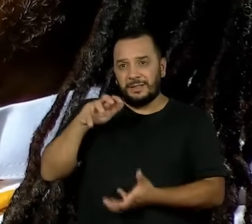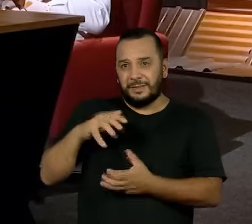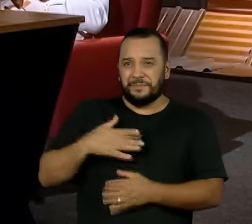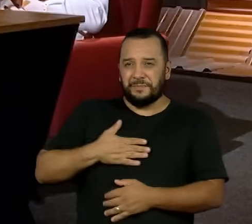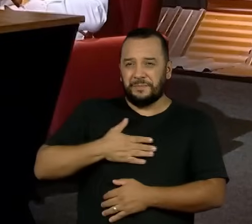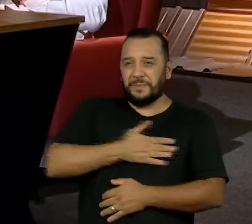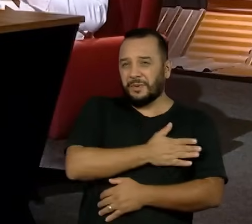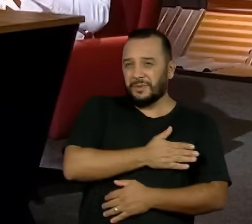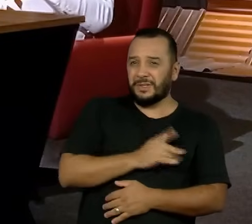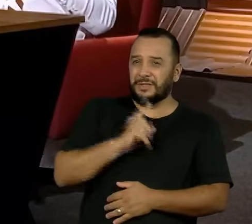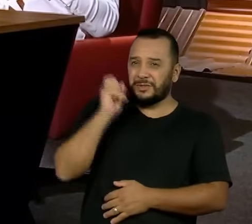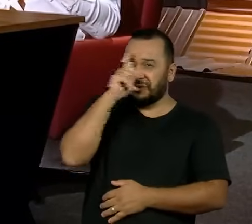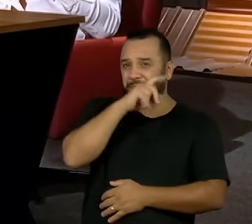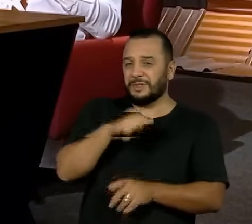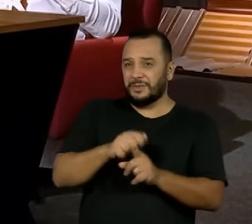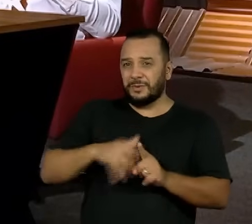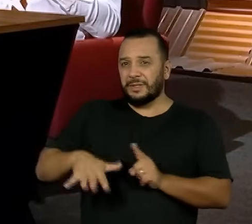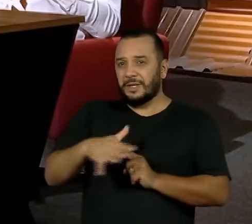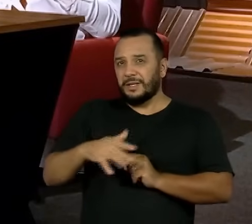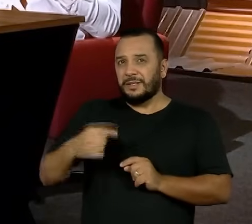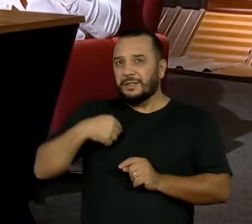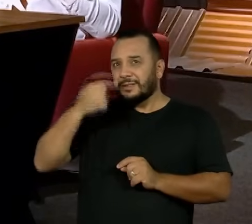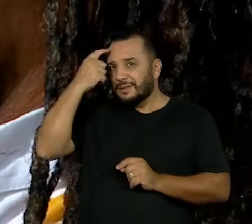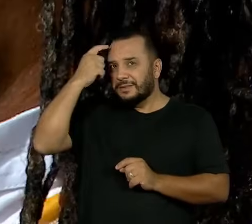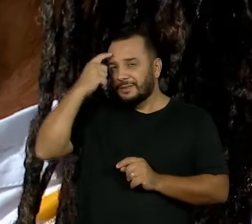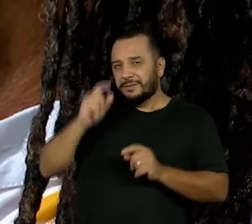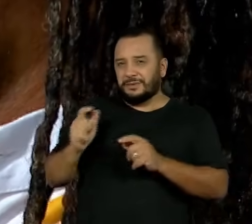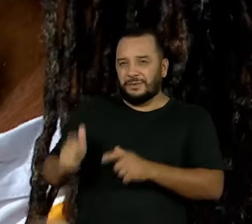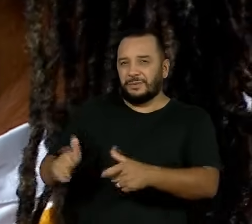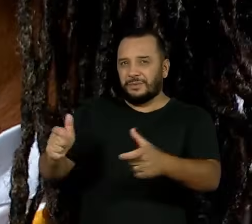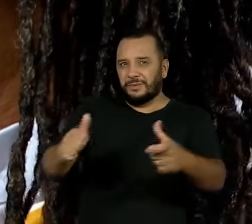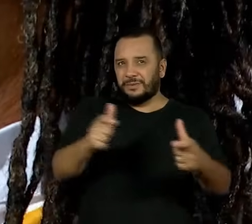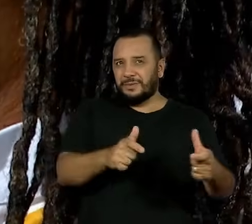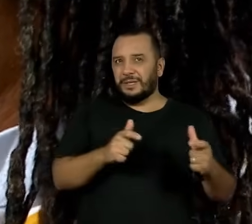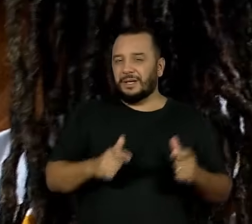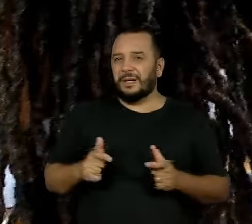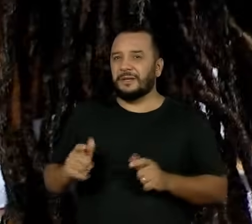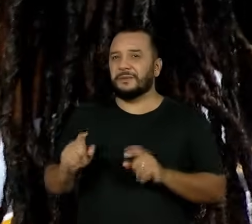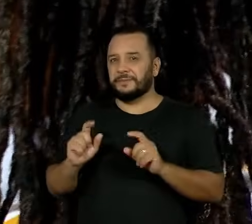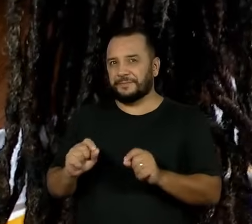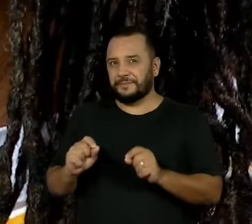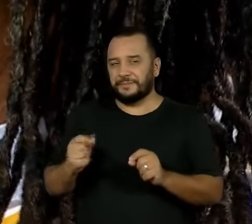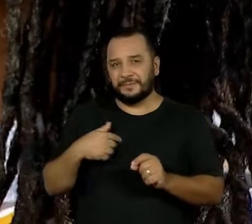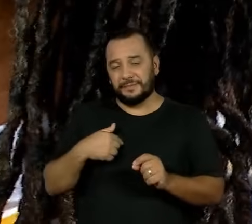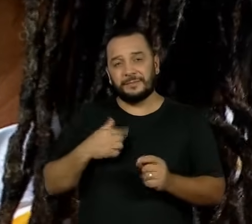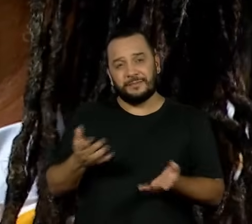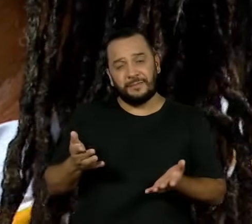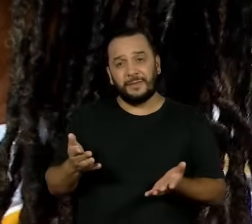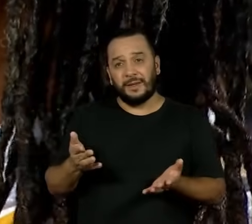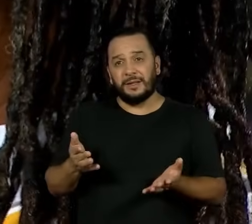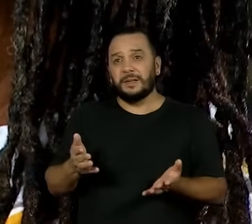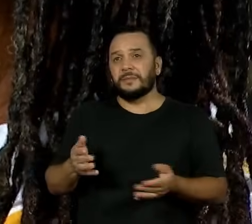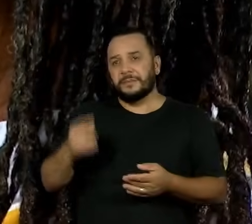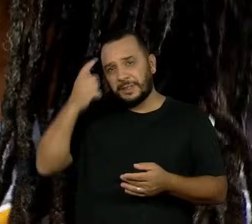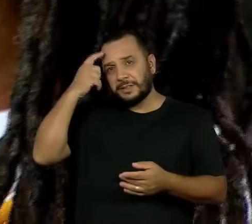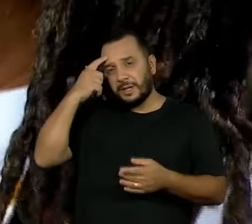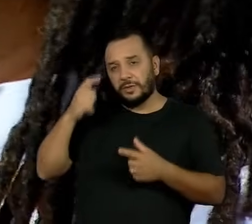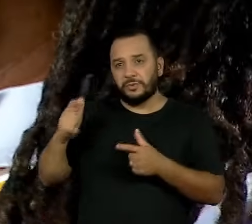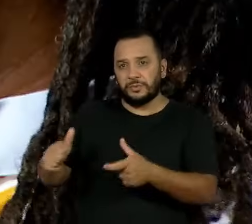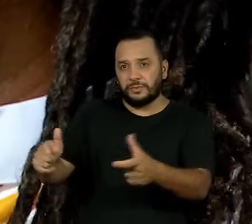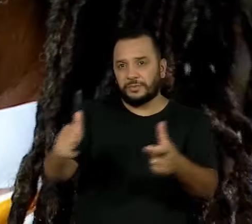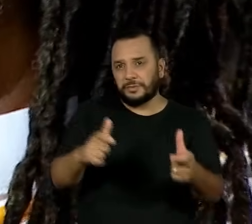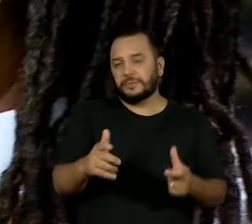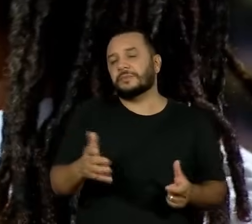Tá. Eu gosto de pensar muito o território, sabe, Marcelo? E a gente tem trazido isso para o nosso governo, pensar os territórios. Porque o